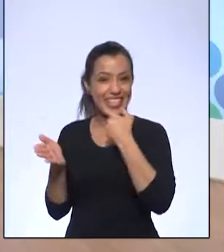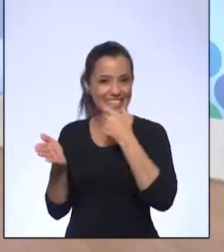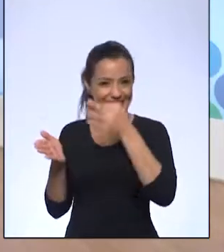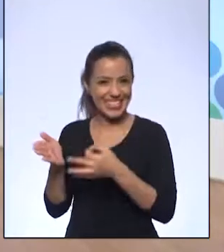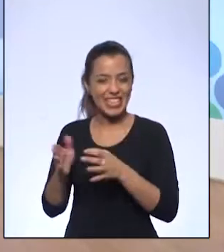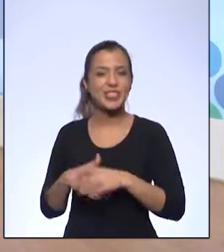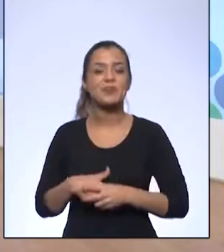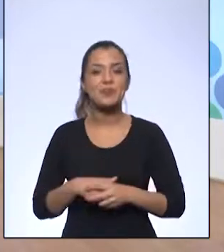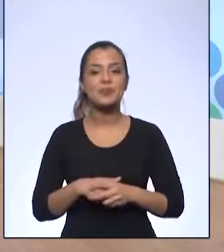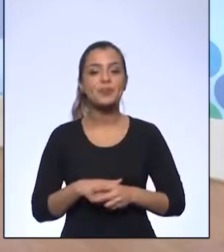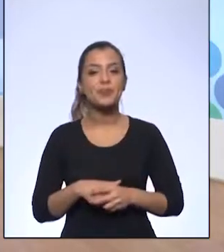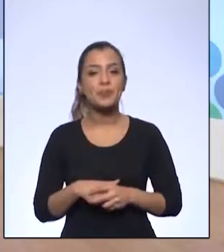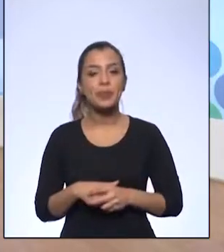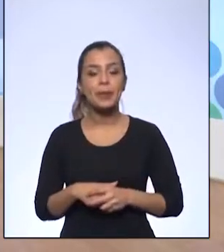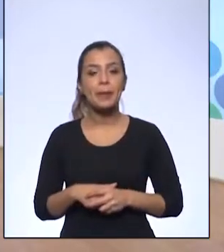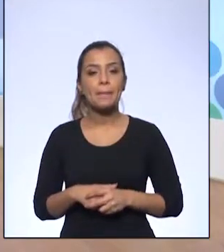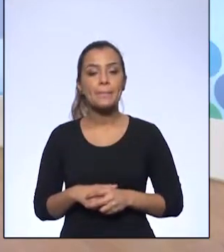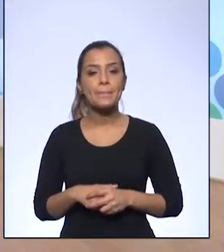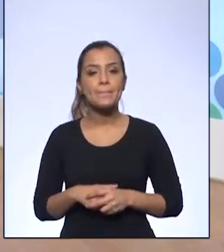mais? chapinha,